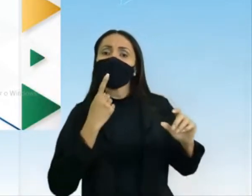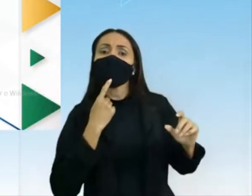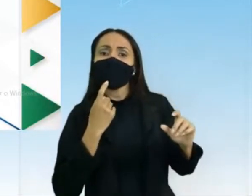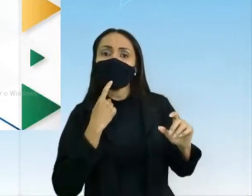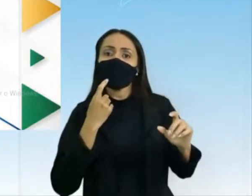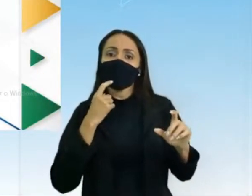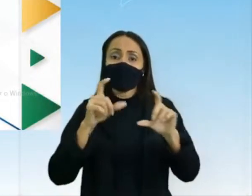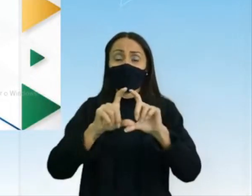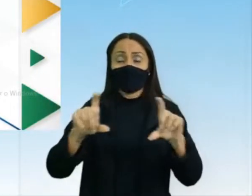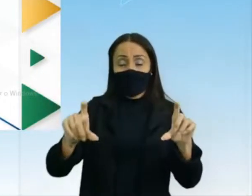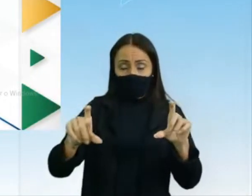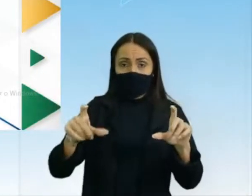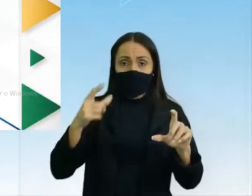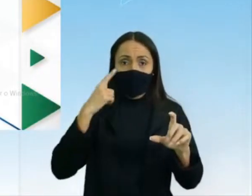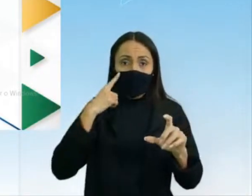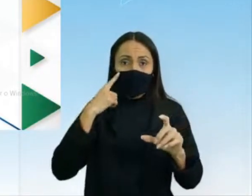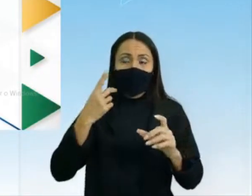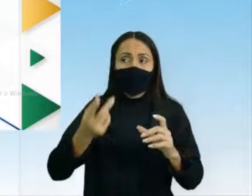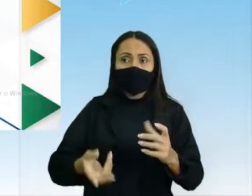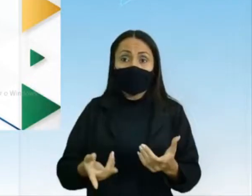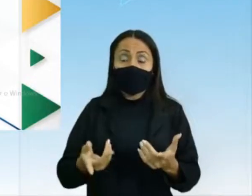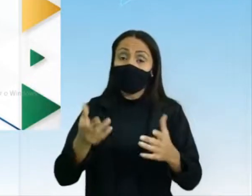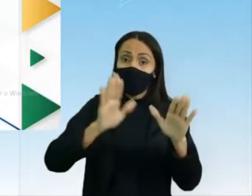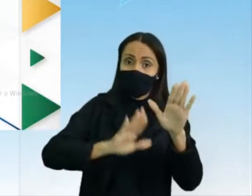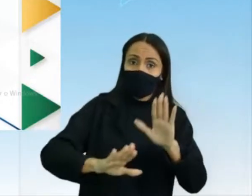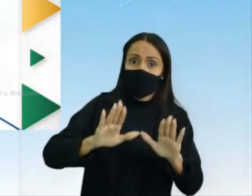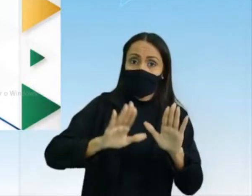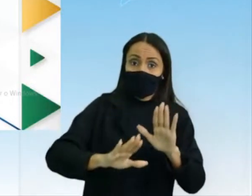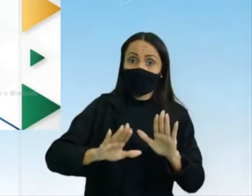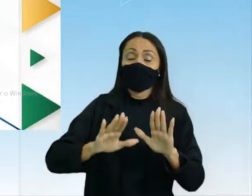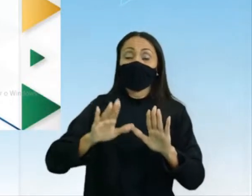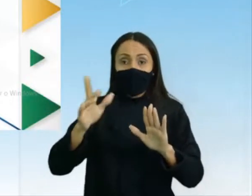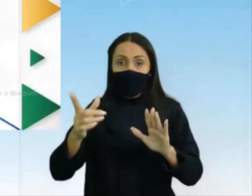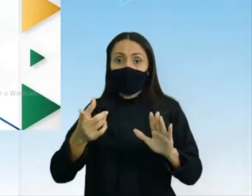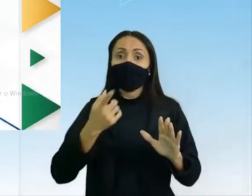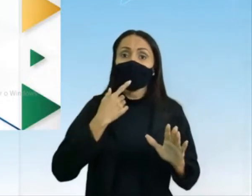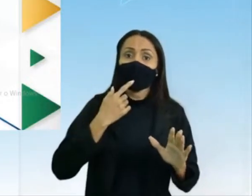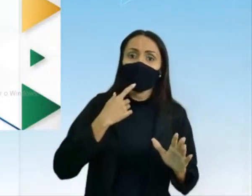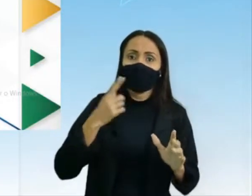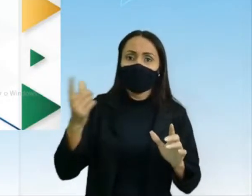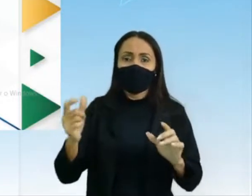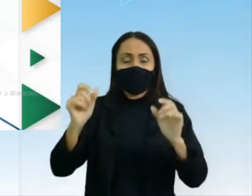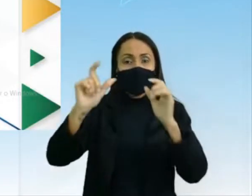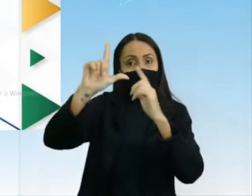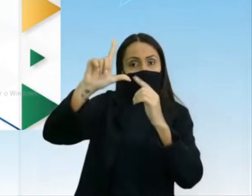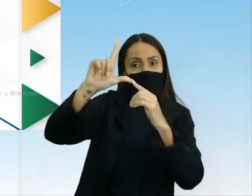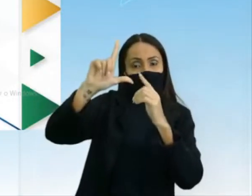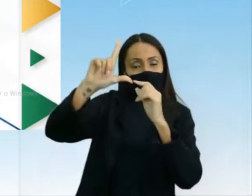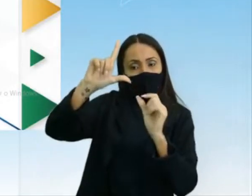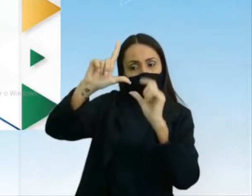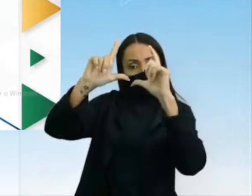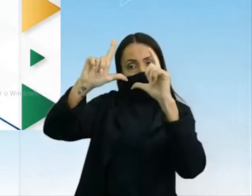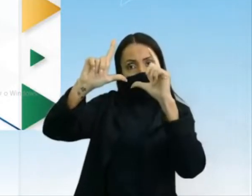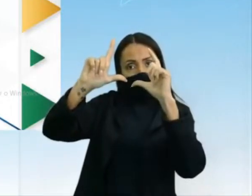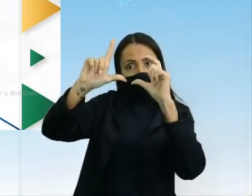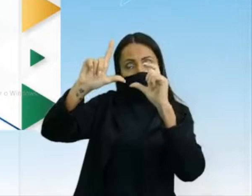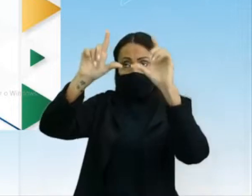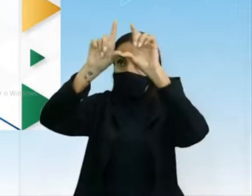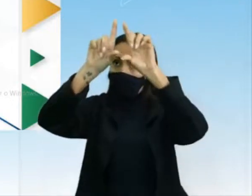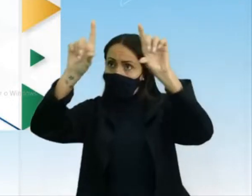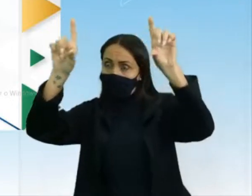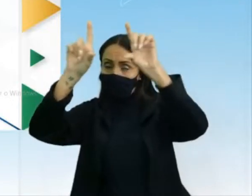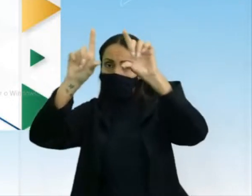vermelha, que é justamente, atenção, cuidado. Então nós temos o quê? A fonte, a letra, caixa alta,